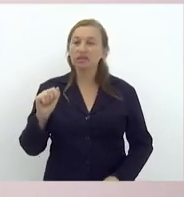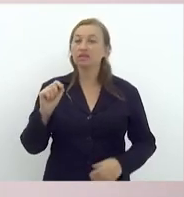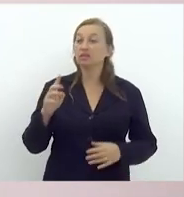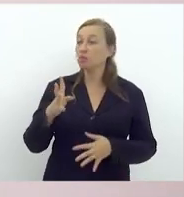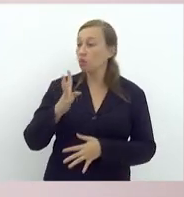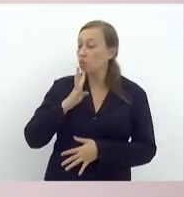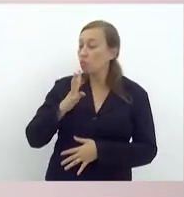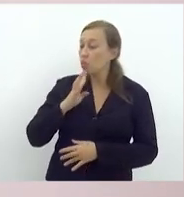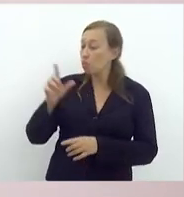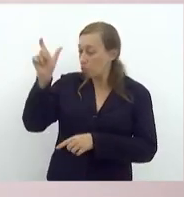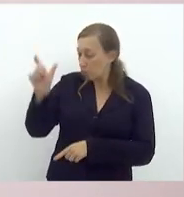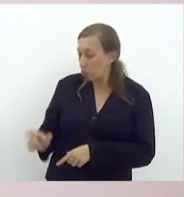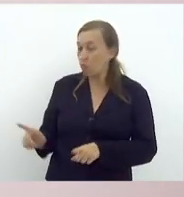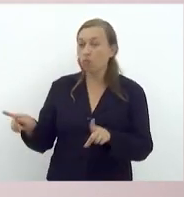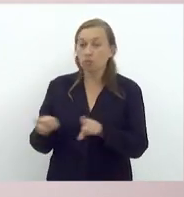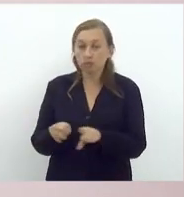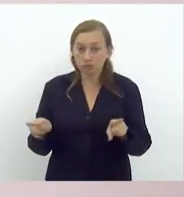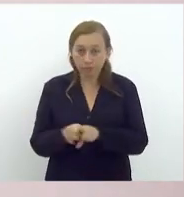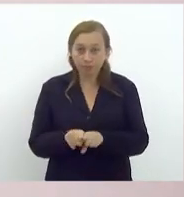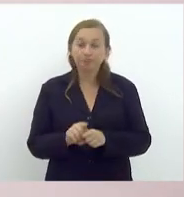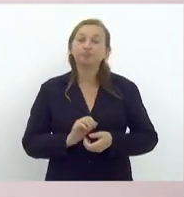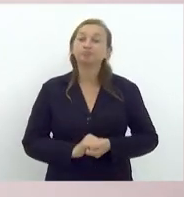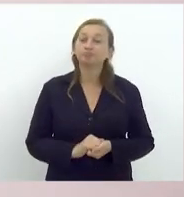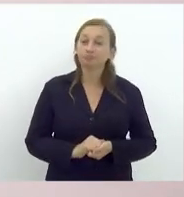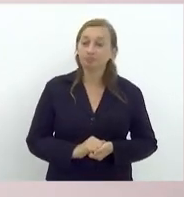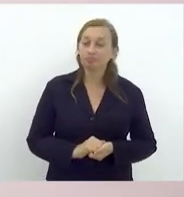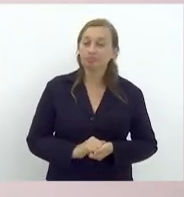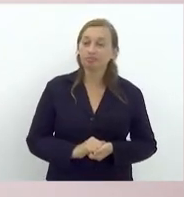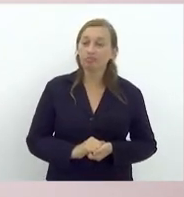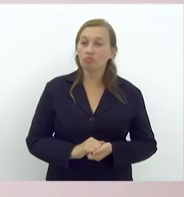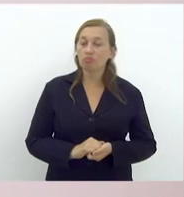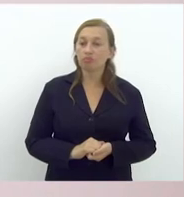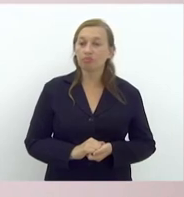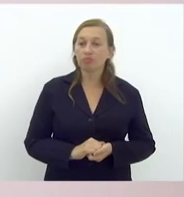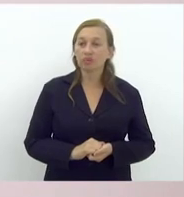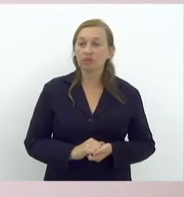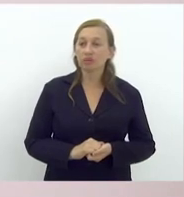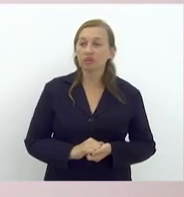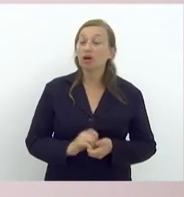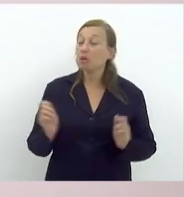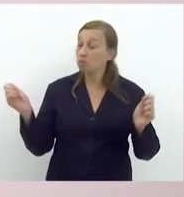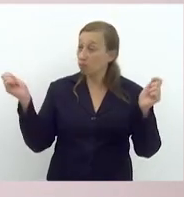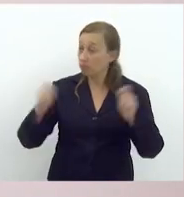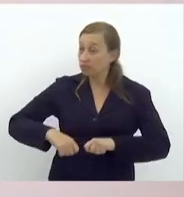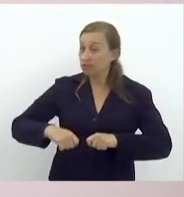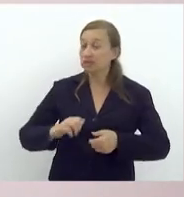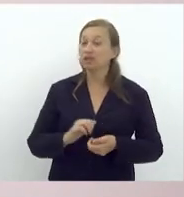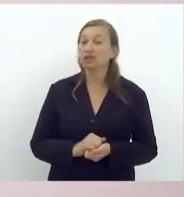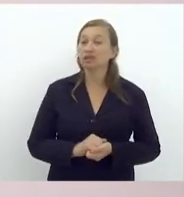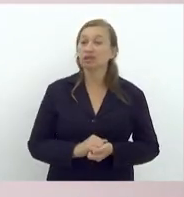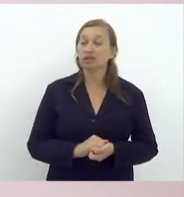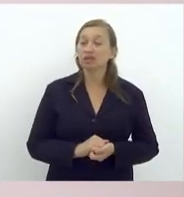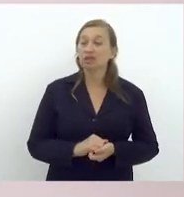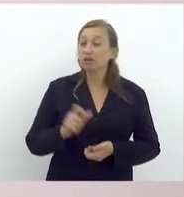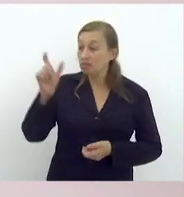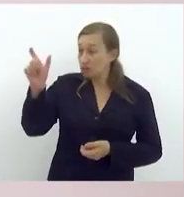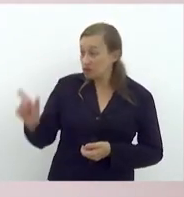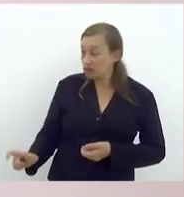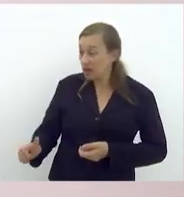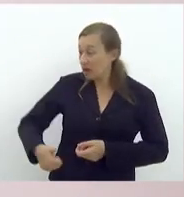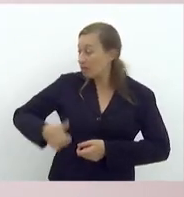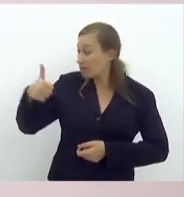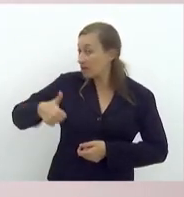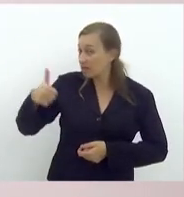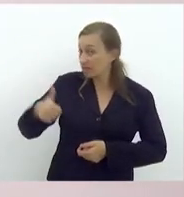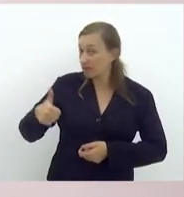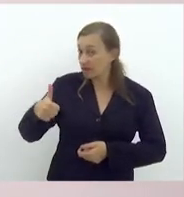reconhecida deve ser reconhecida é pela sua potencialidade por ser uma das primeiras